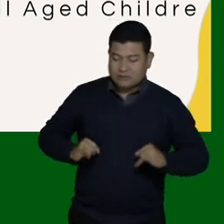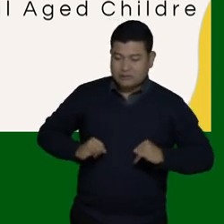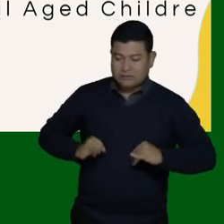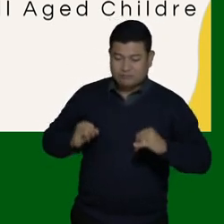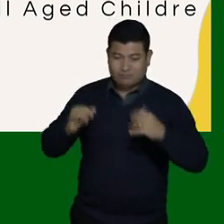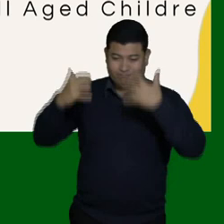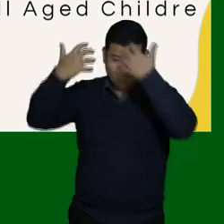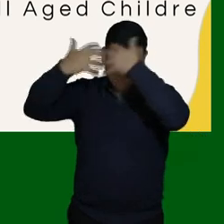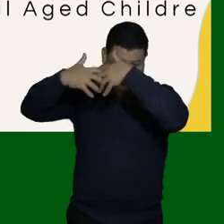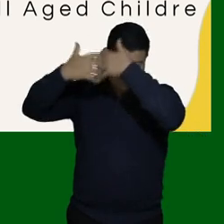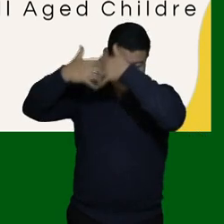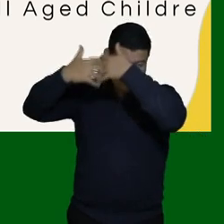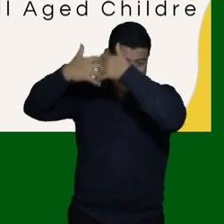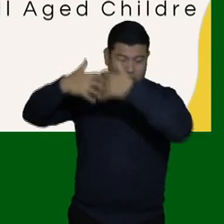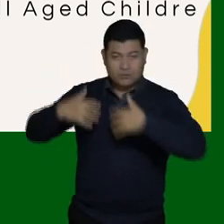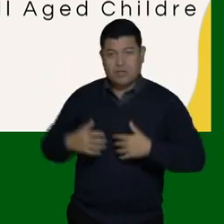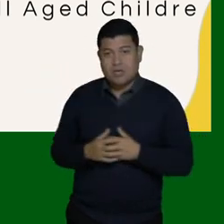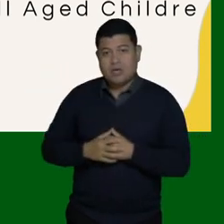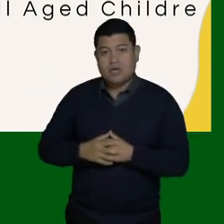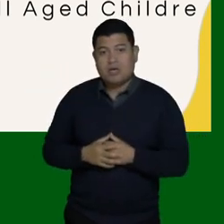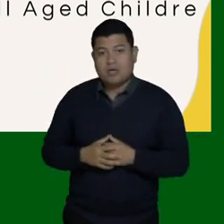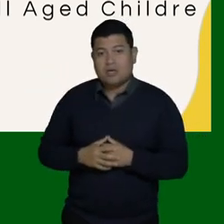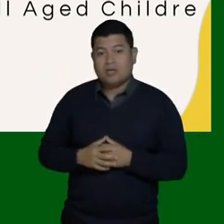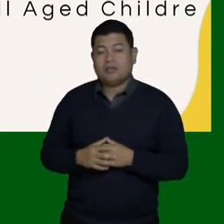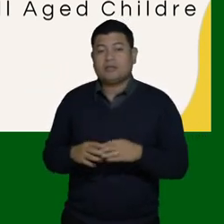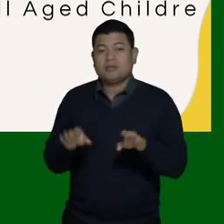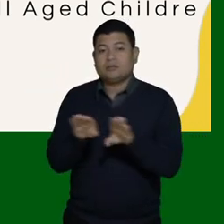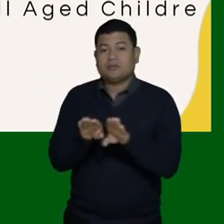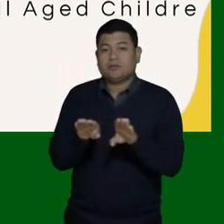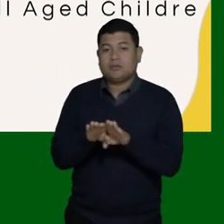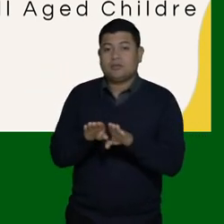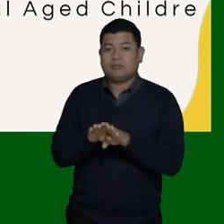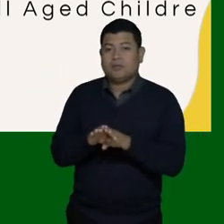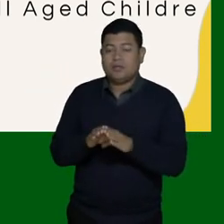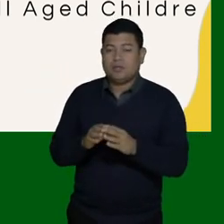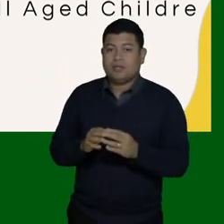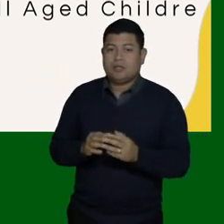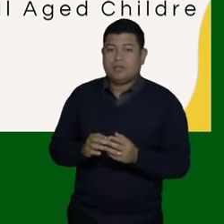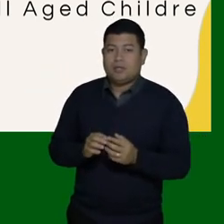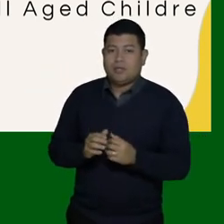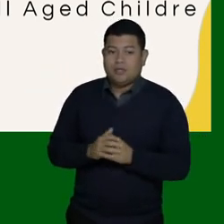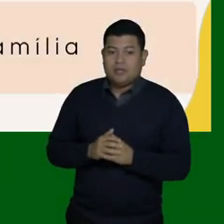também questões afetivas e o risco de esquizofrenia light